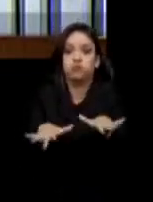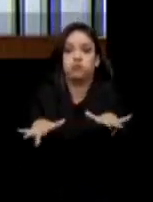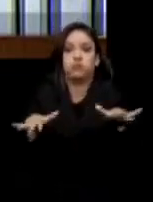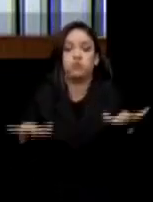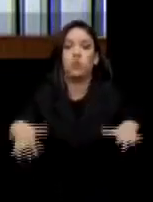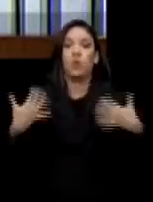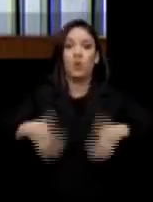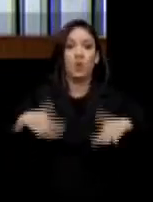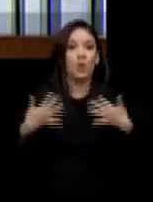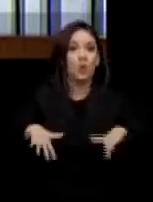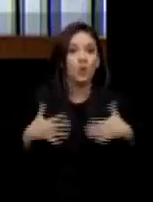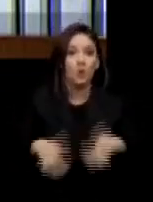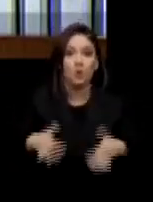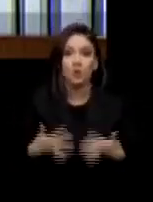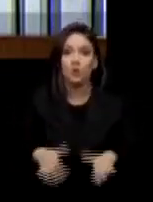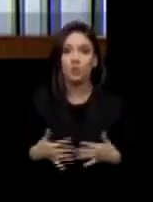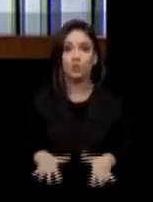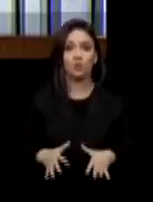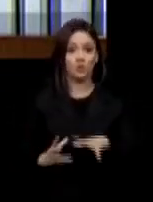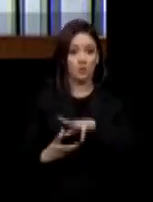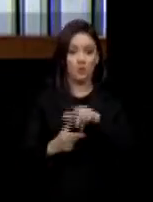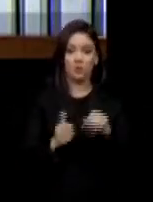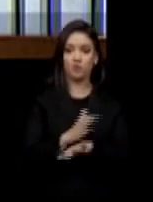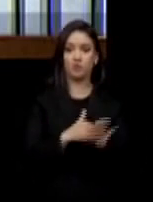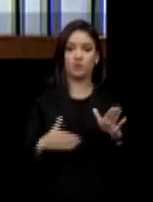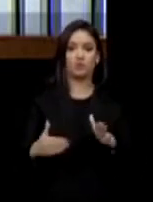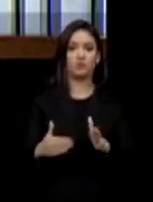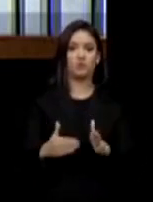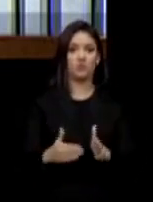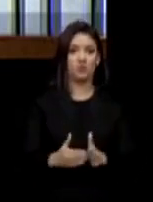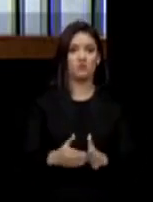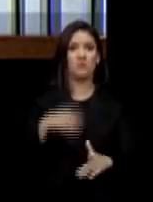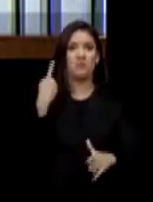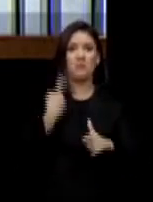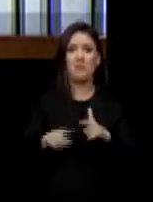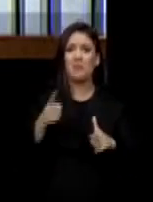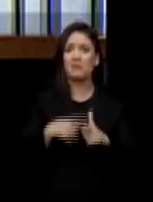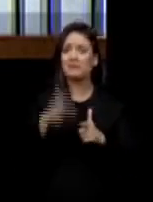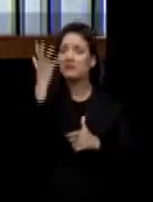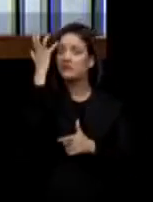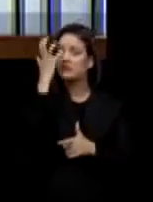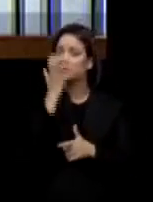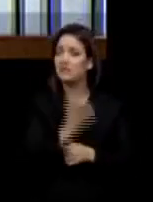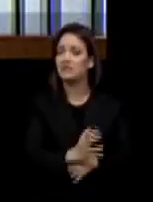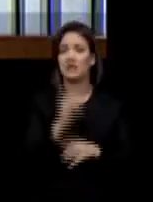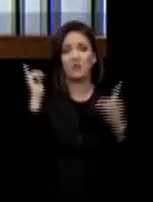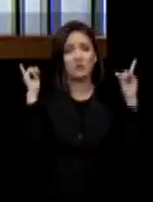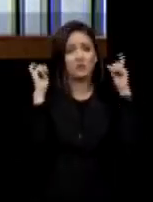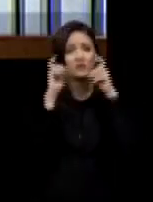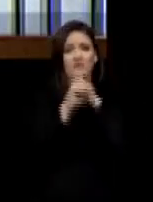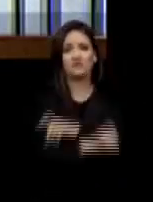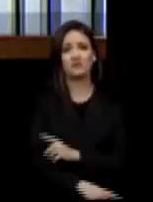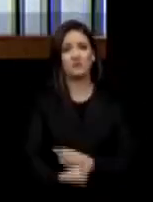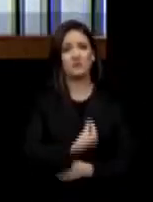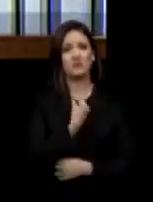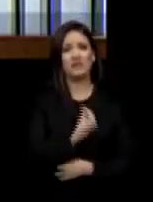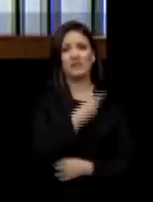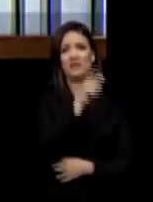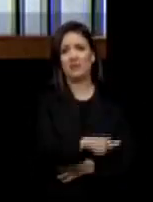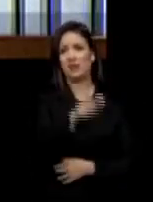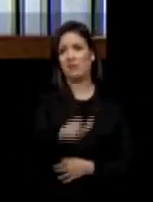nosso país e no mundo, com reflexos dramáticos para nós na vida de inúmeros